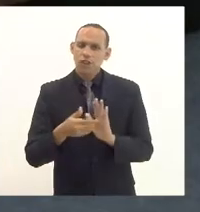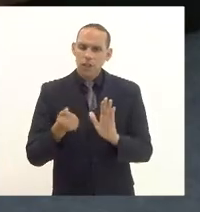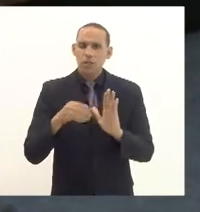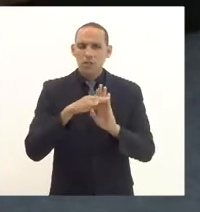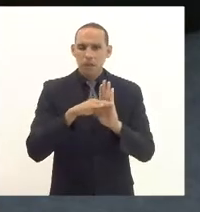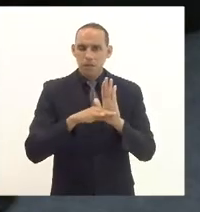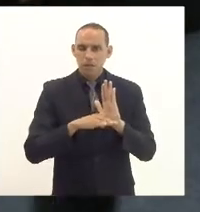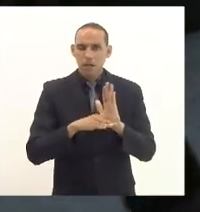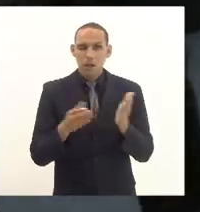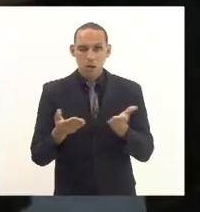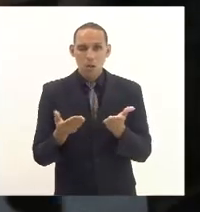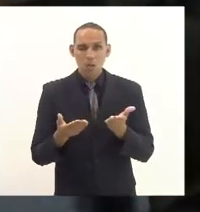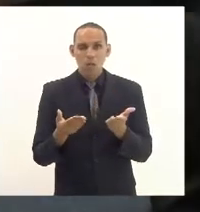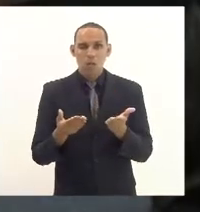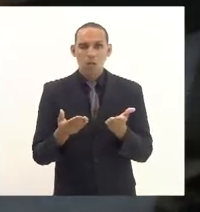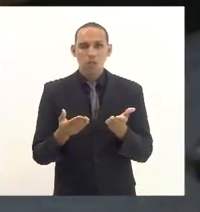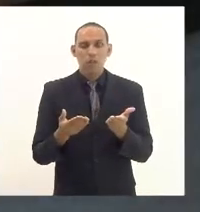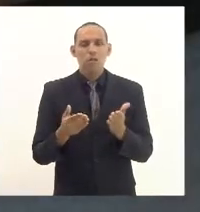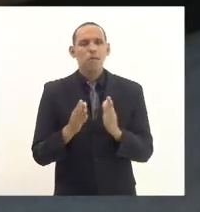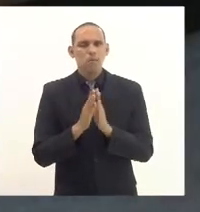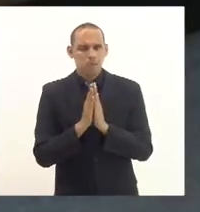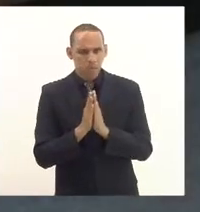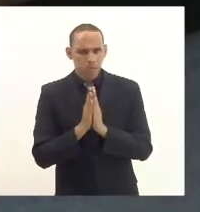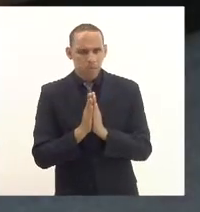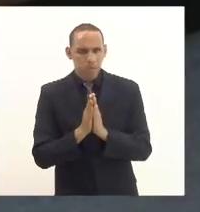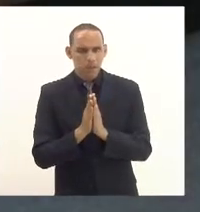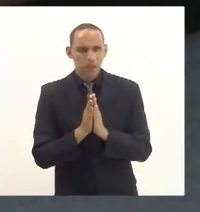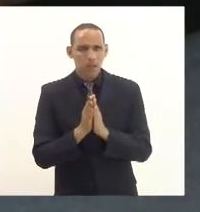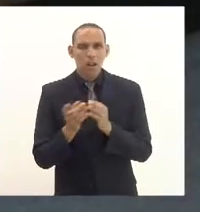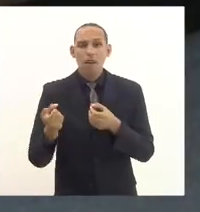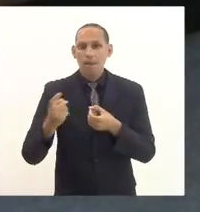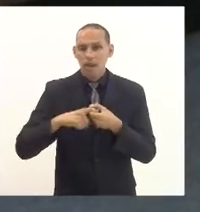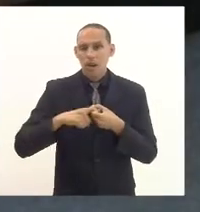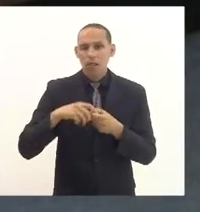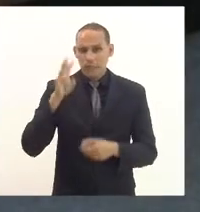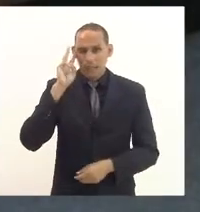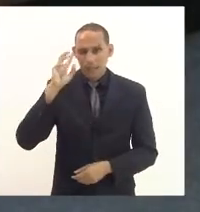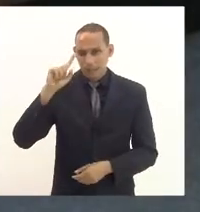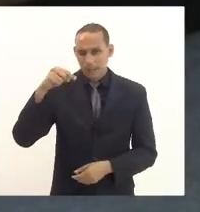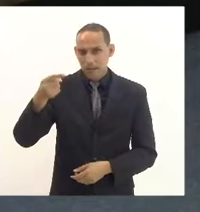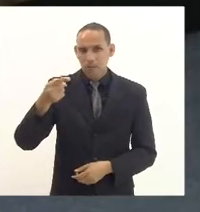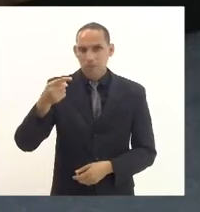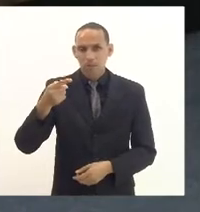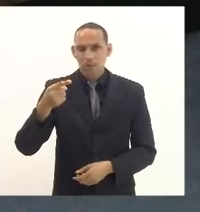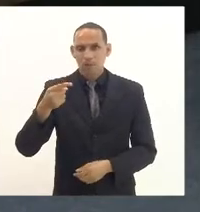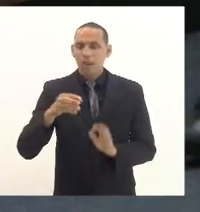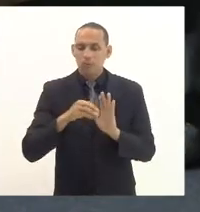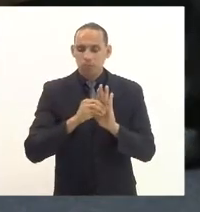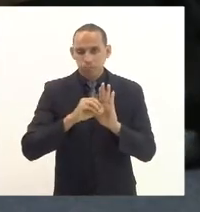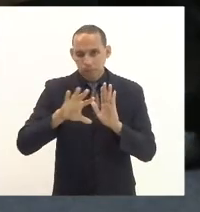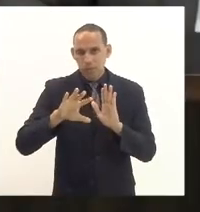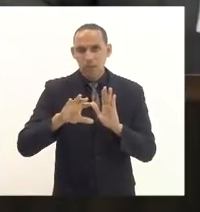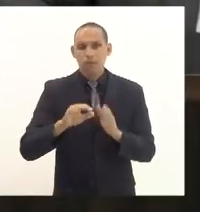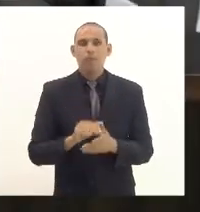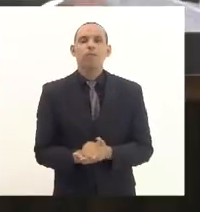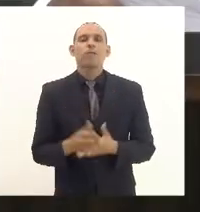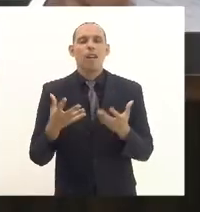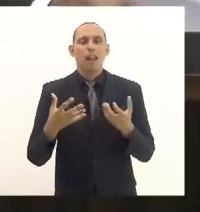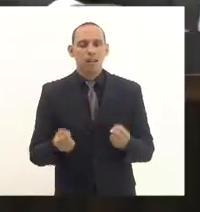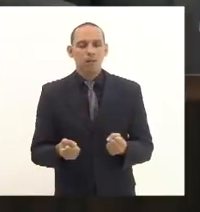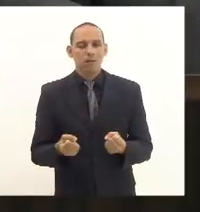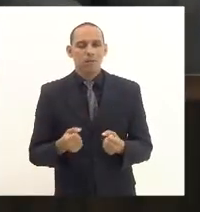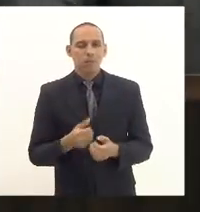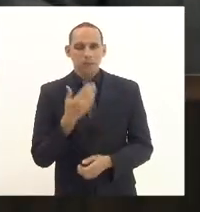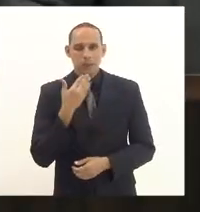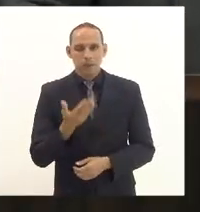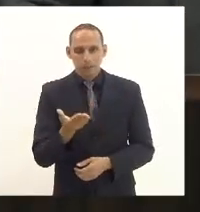pauta no dia de hoje, se Vossa Excelência assim conceder, recolocar na próxima terça-feira a indicação. Presidência,